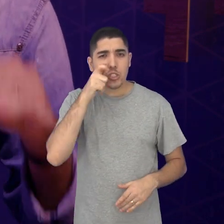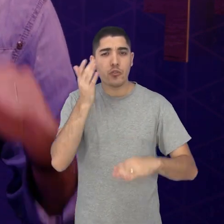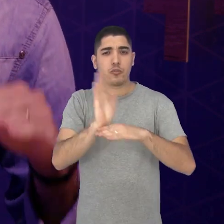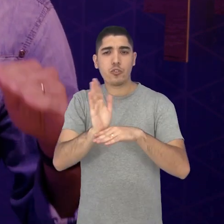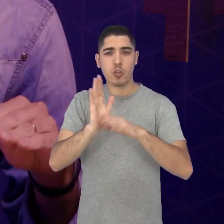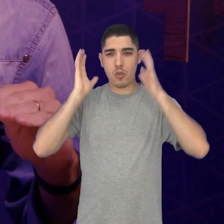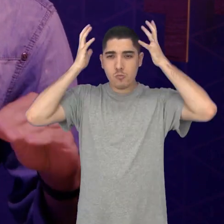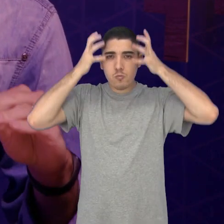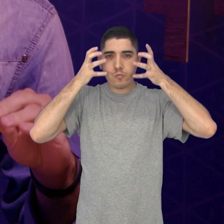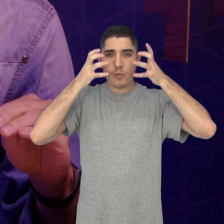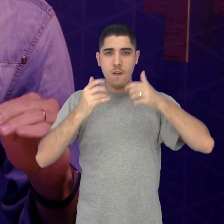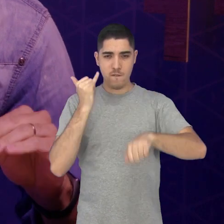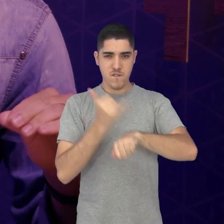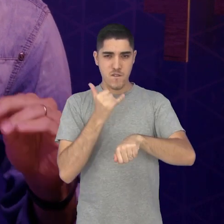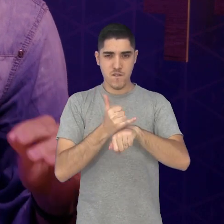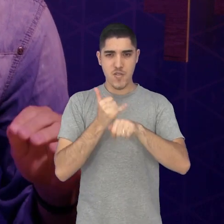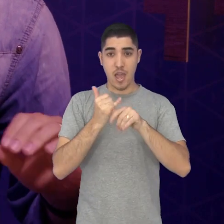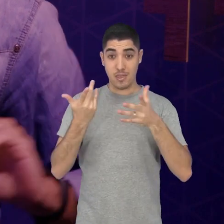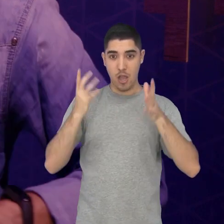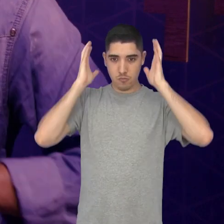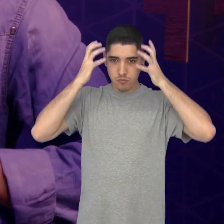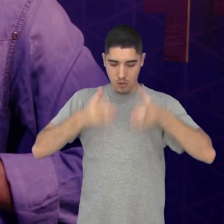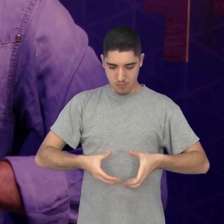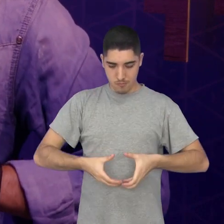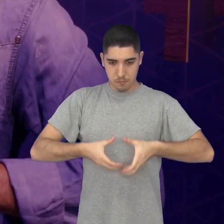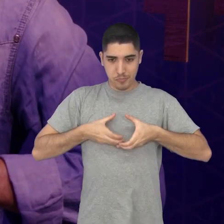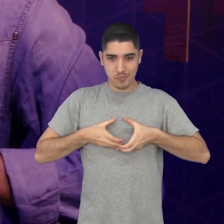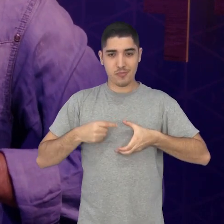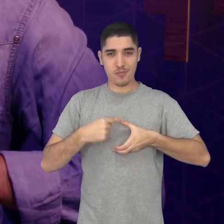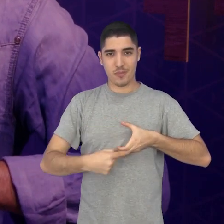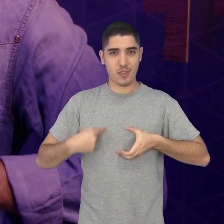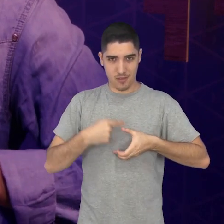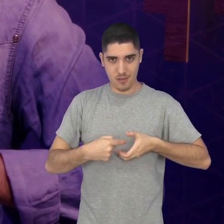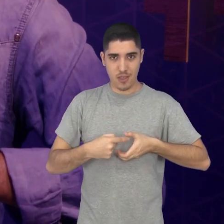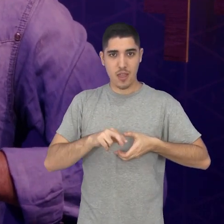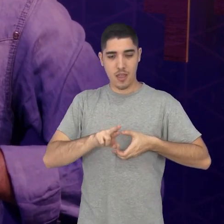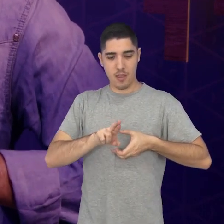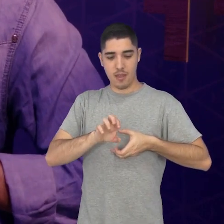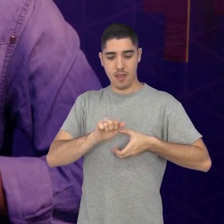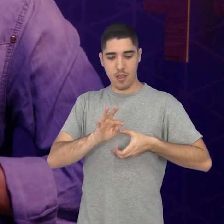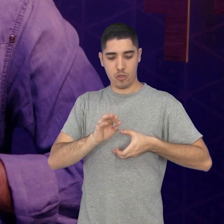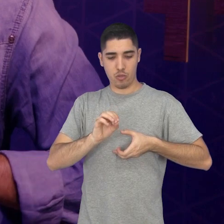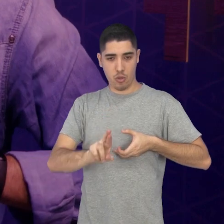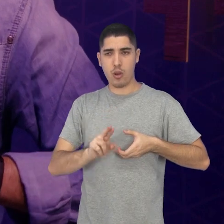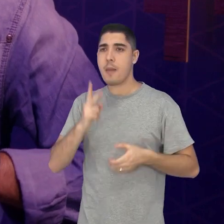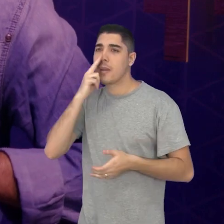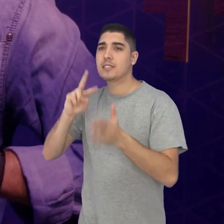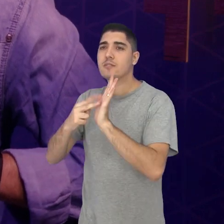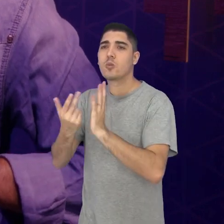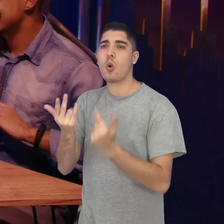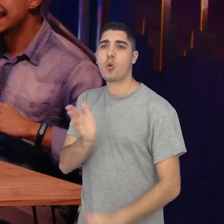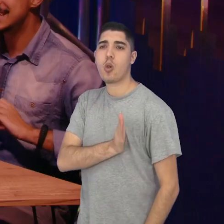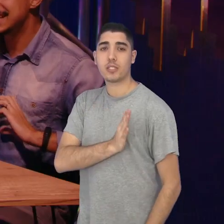assistiu Homem de Ferro, Vicky? Já assisti. Então, aquele trequinho que ele tem no peito, o reator Arc. Tá, que funciona tipo como